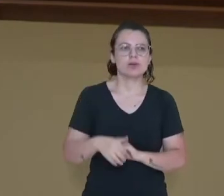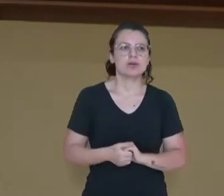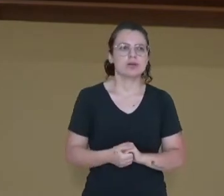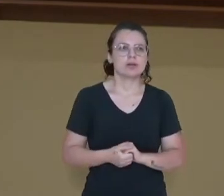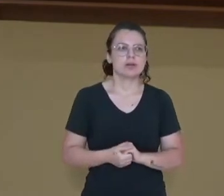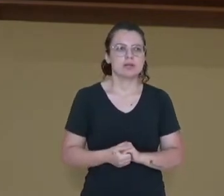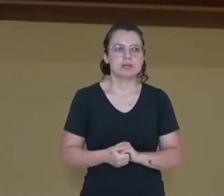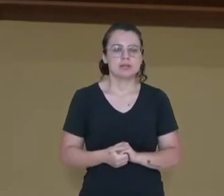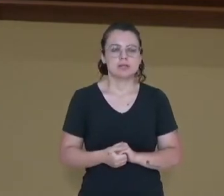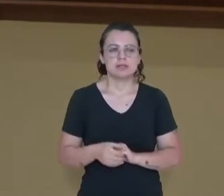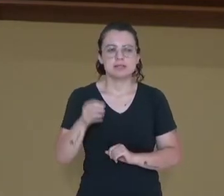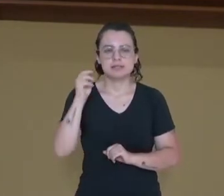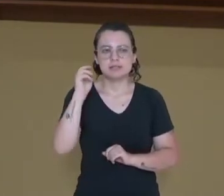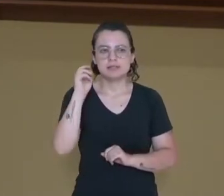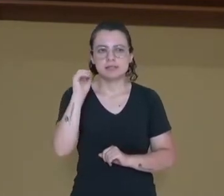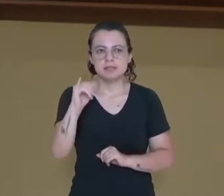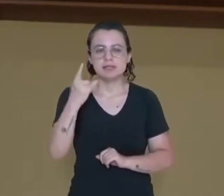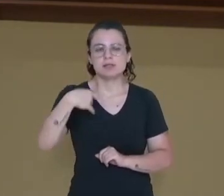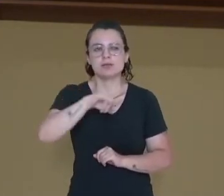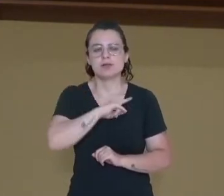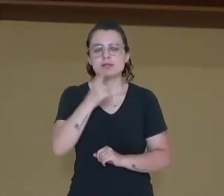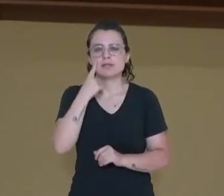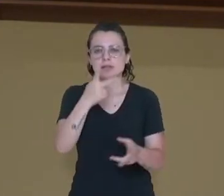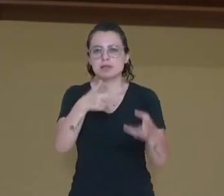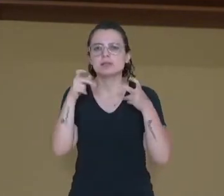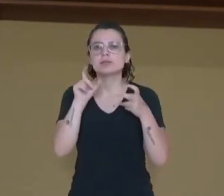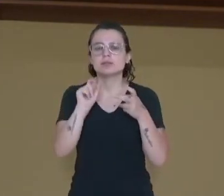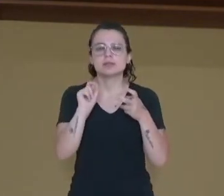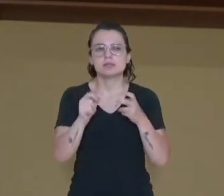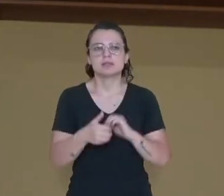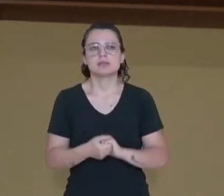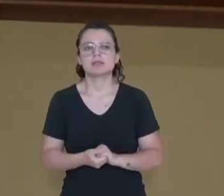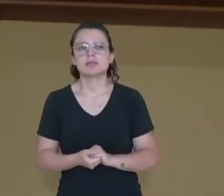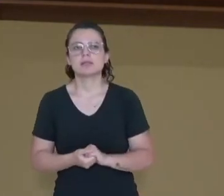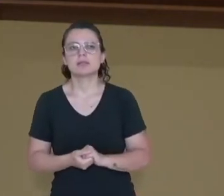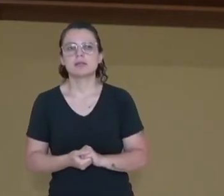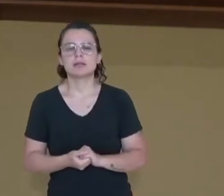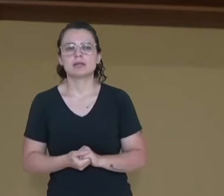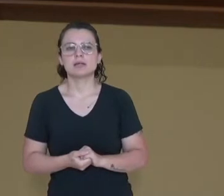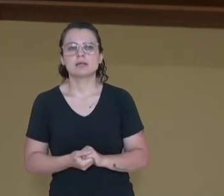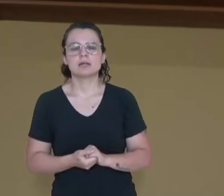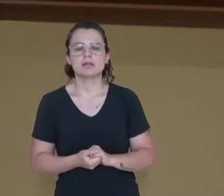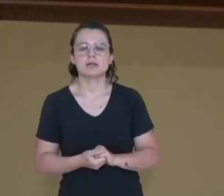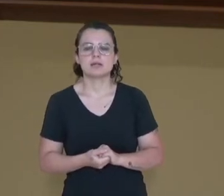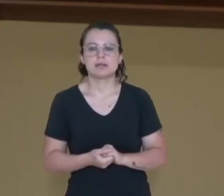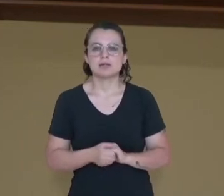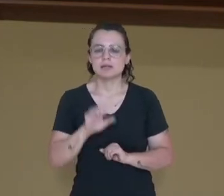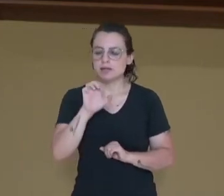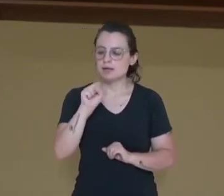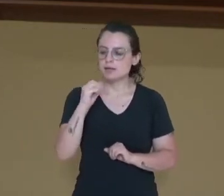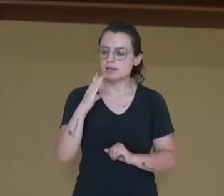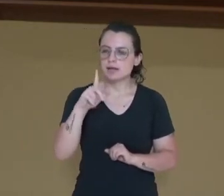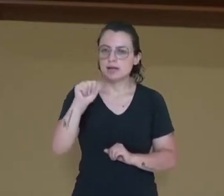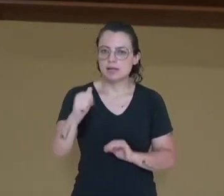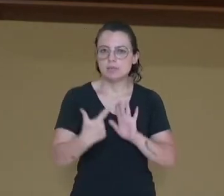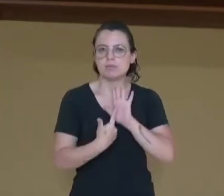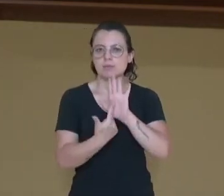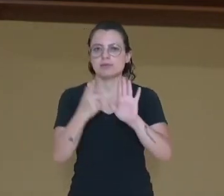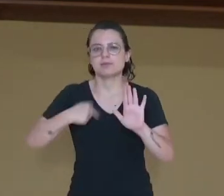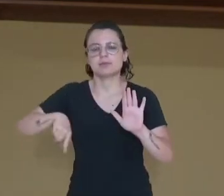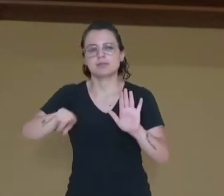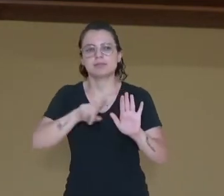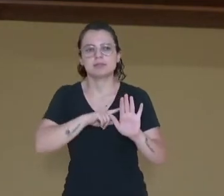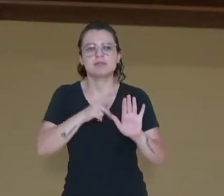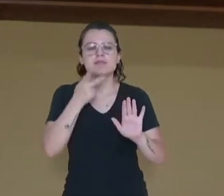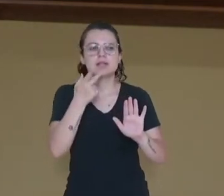fácil. Se eu observar aqui o que essa escala gráfica diz pra gente. Ela diz